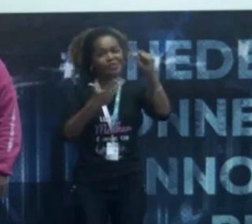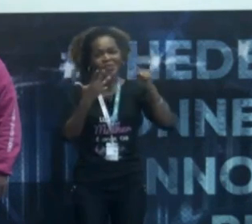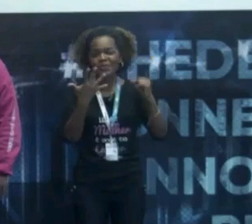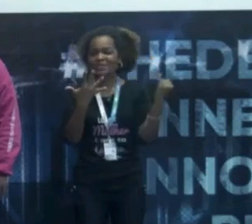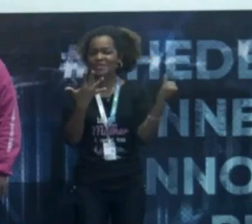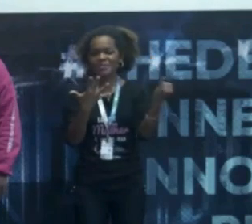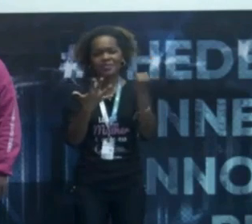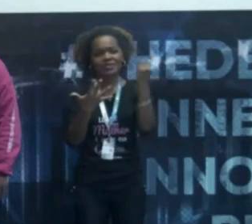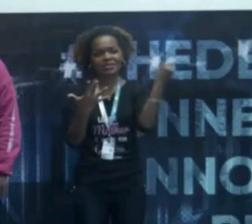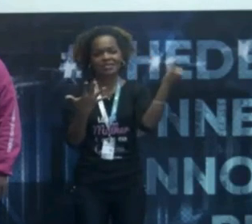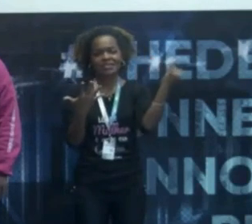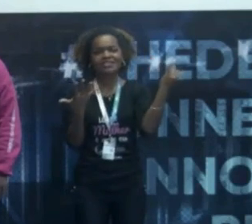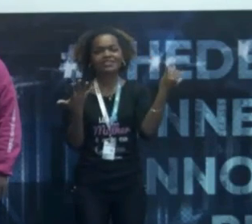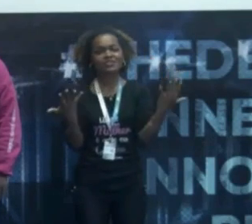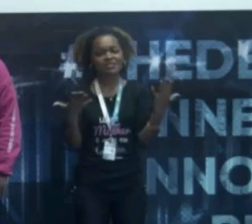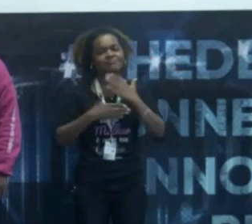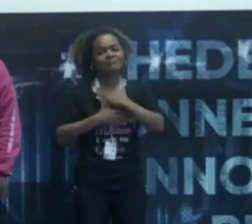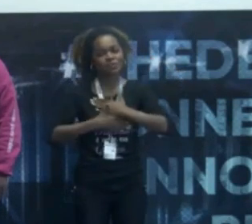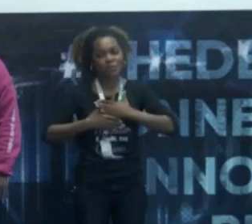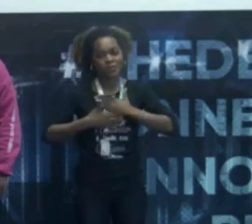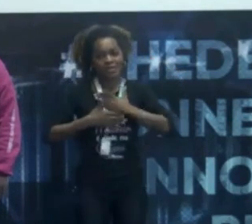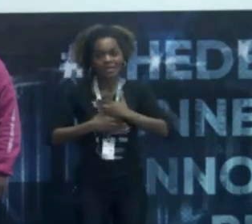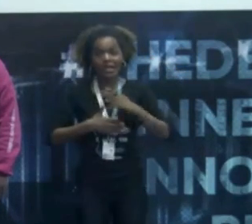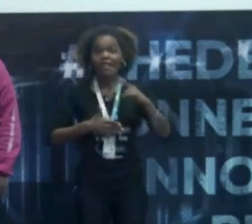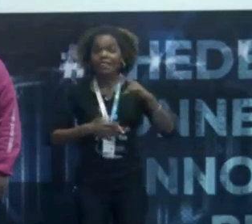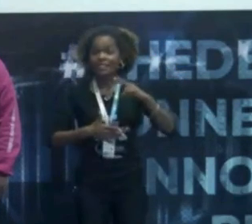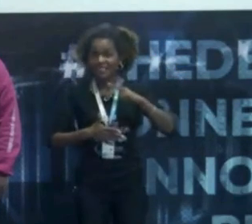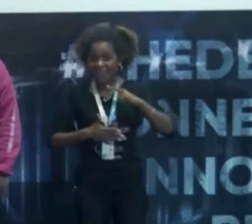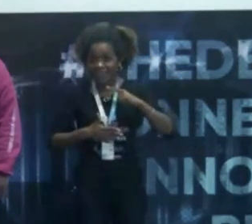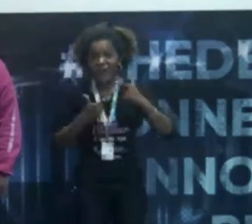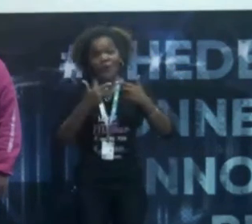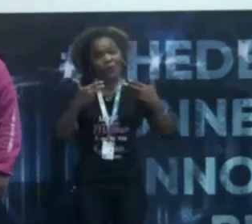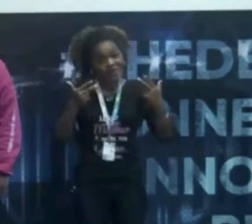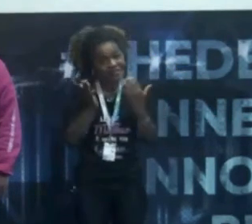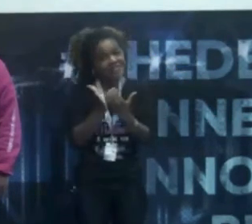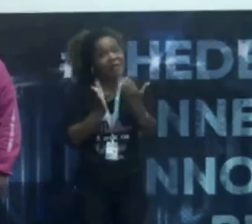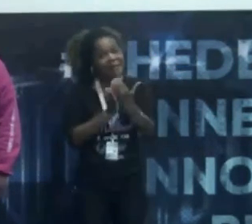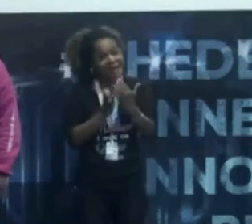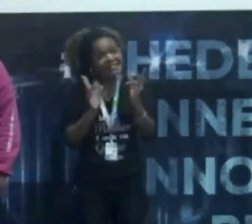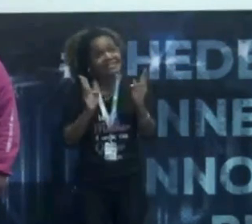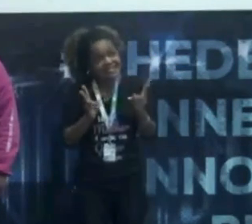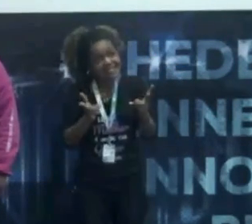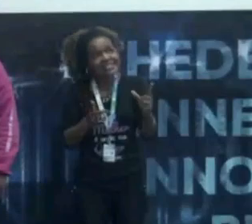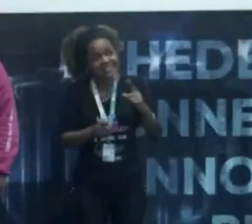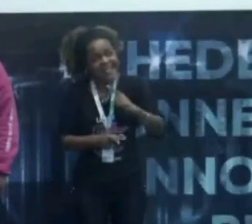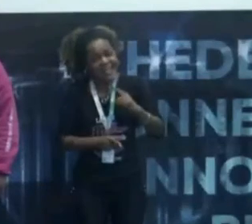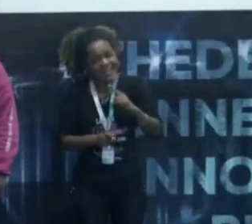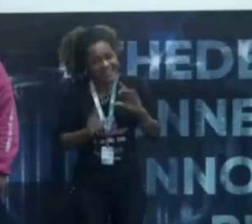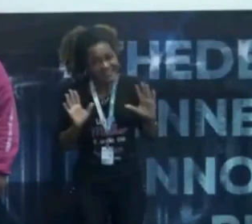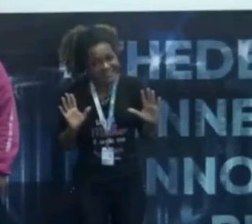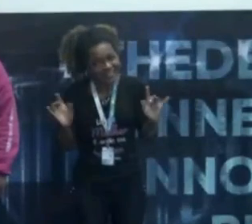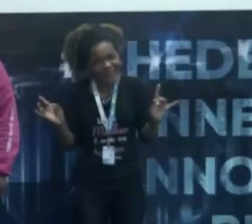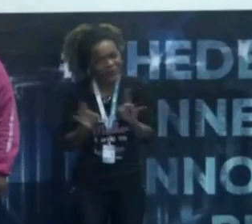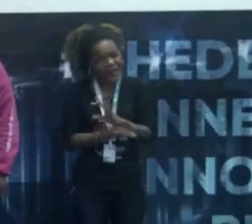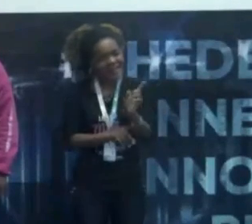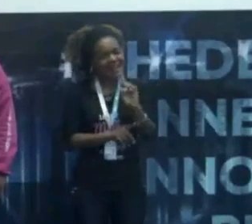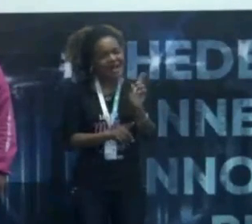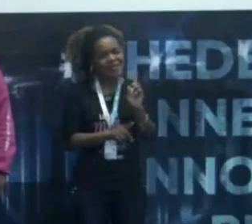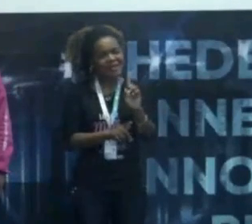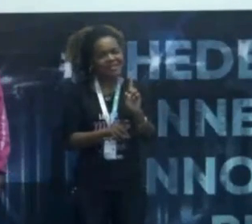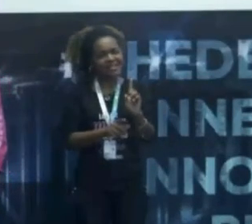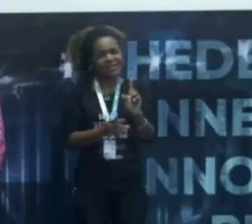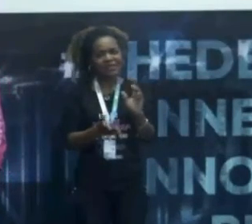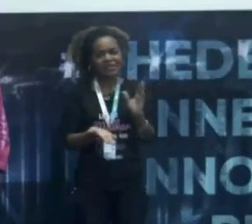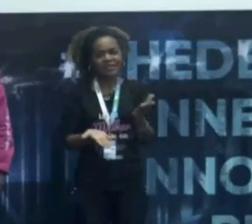muito mais o que trazer. Tem muito mais, a gente tem, né? A gente não tem tempo. Mas muita coisa para trazer, a gente só não tem tempo.